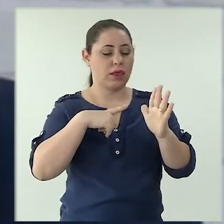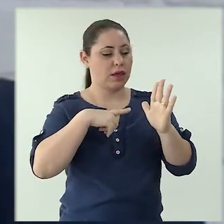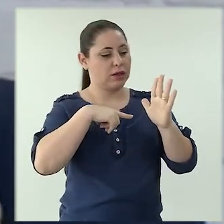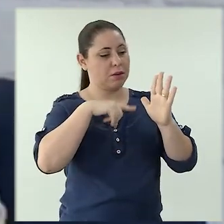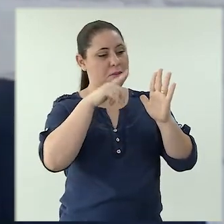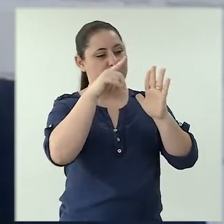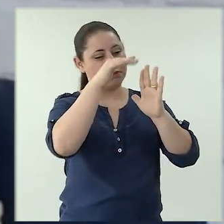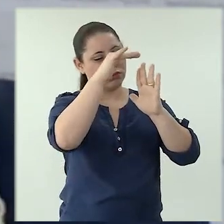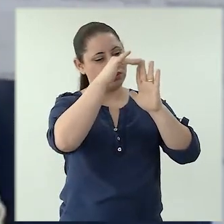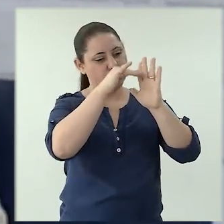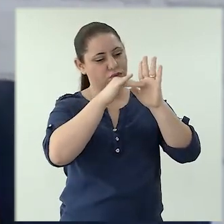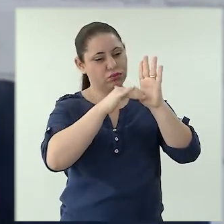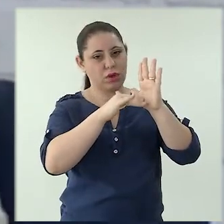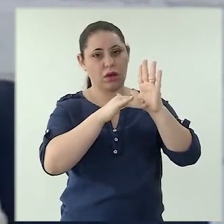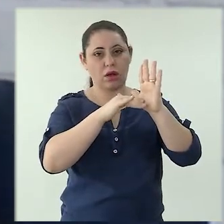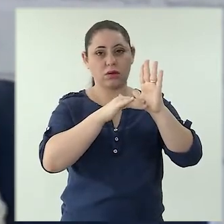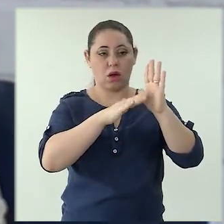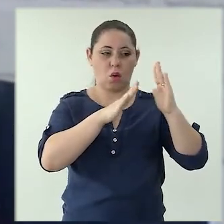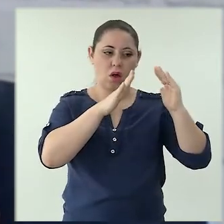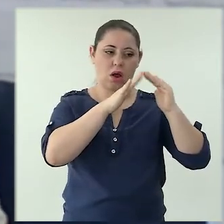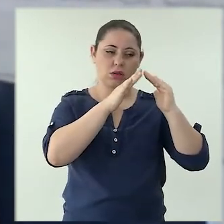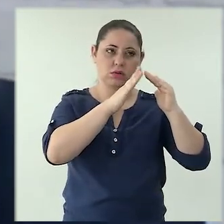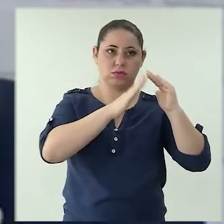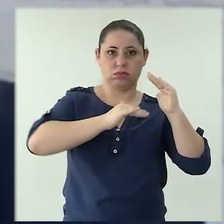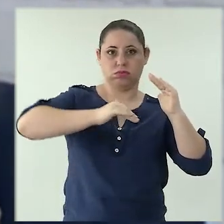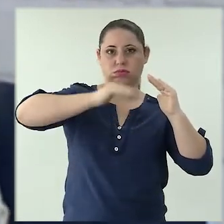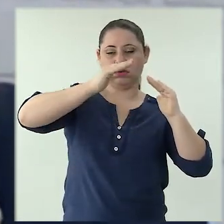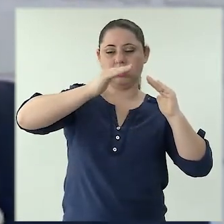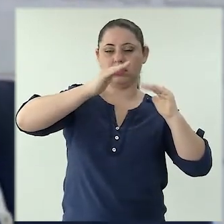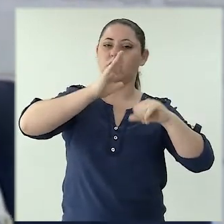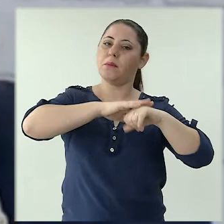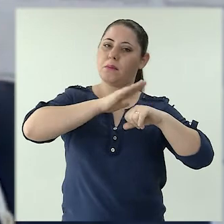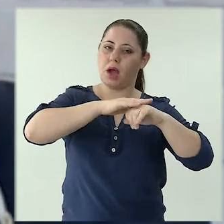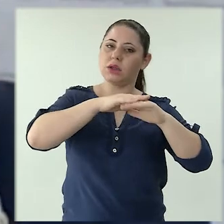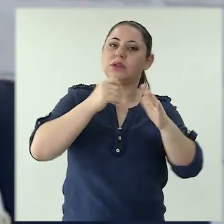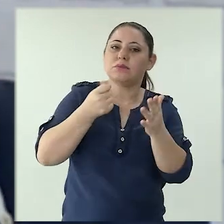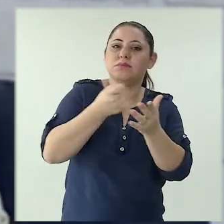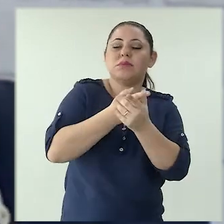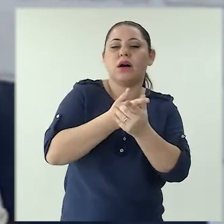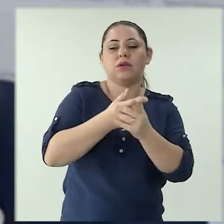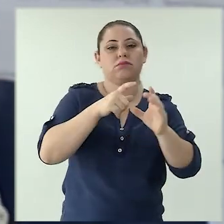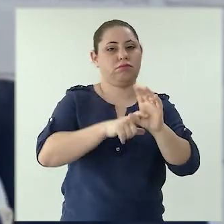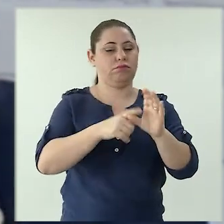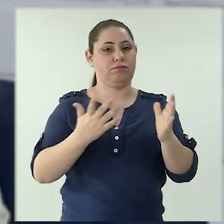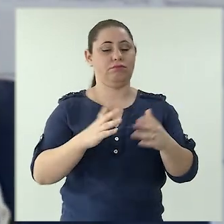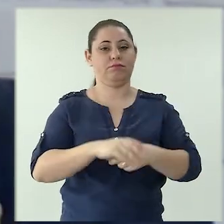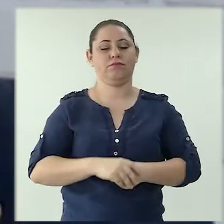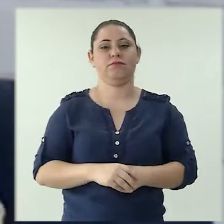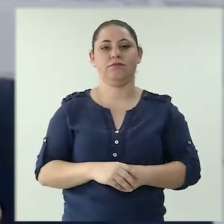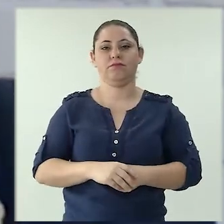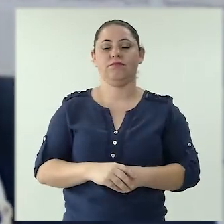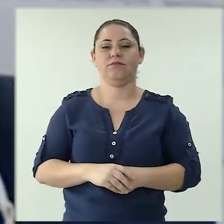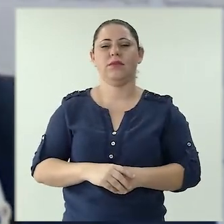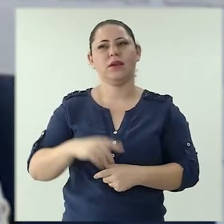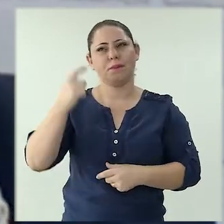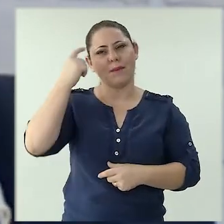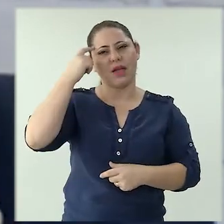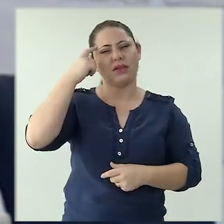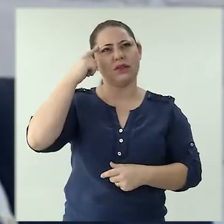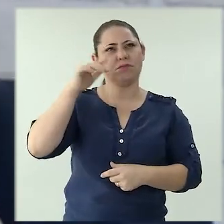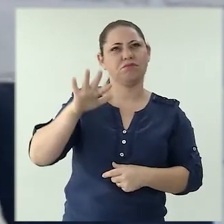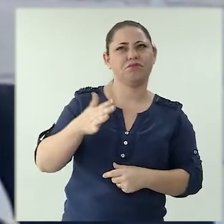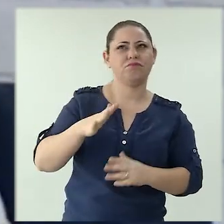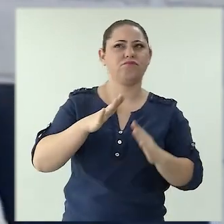mais alto o valor do imóvel, seria também mais alto o custo para processamento. Vamos aí imaginar